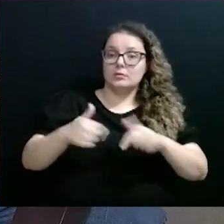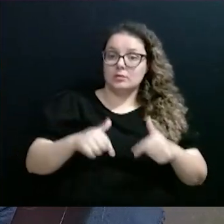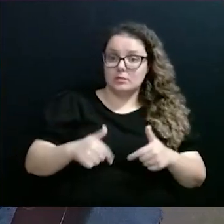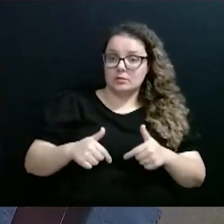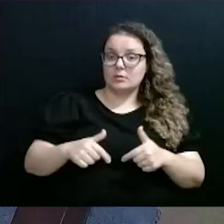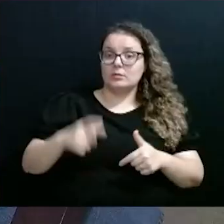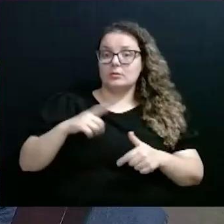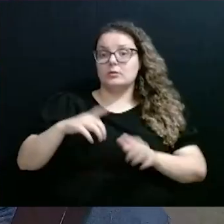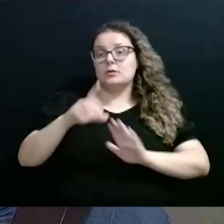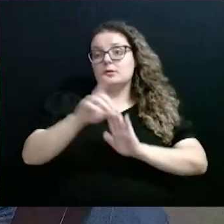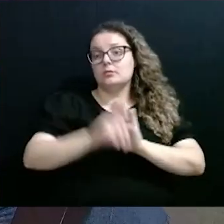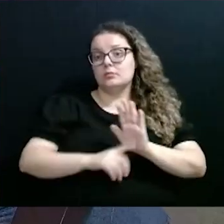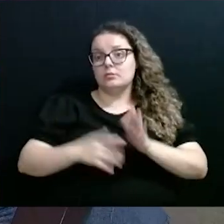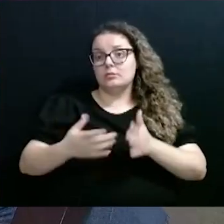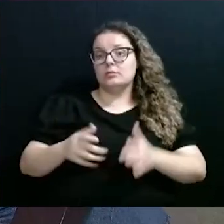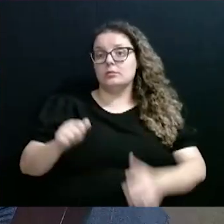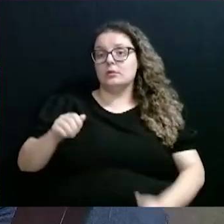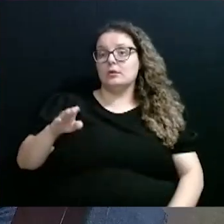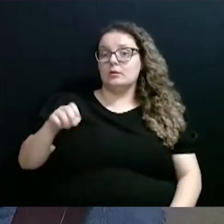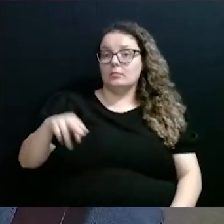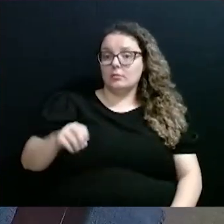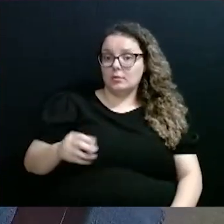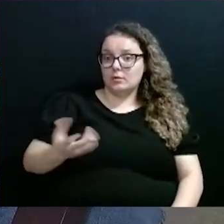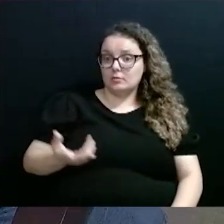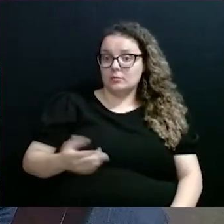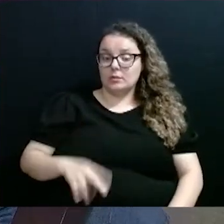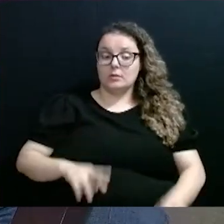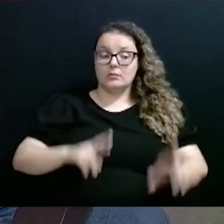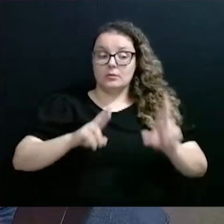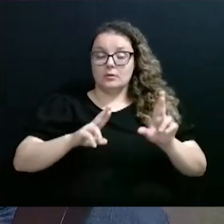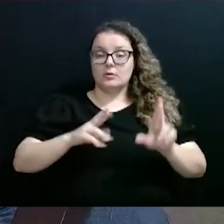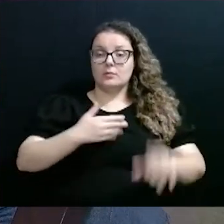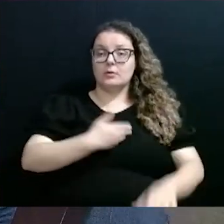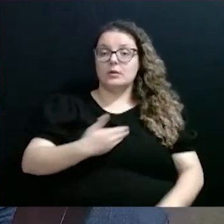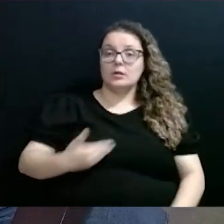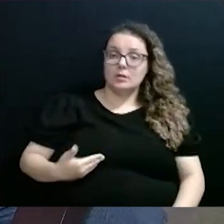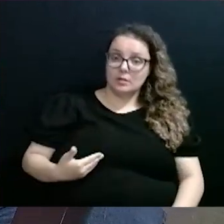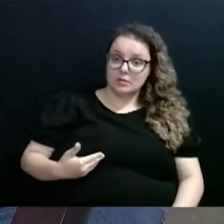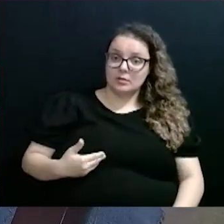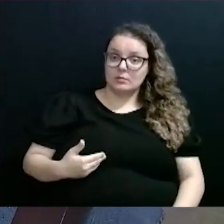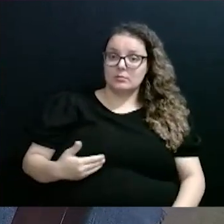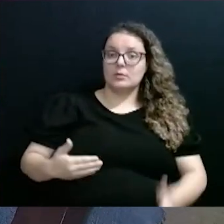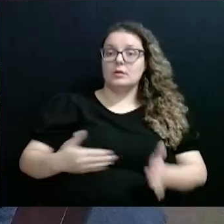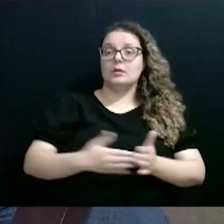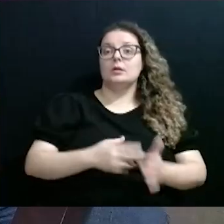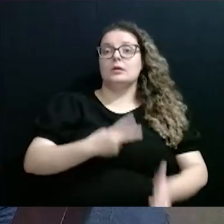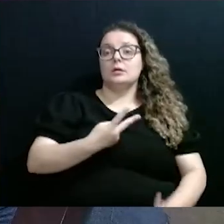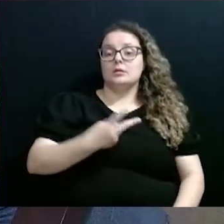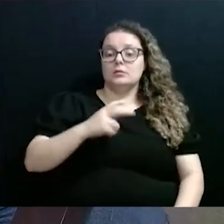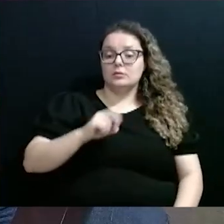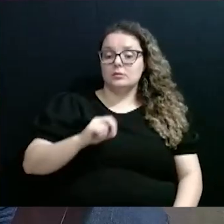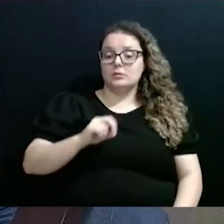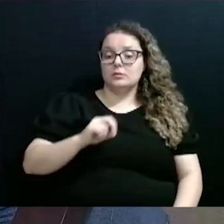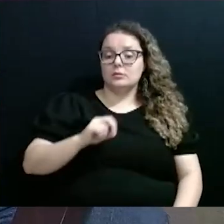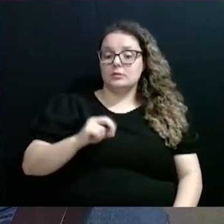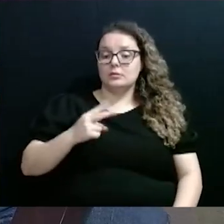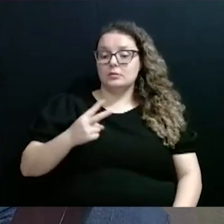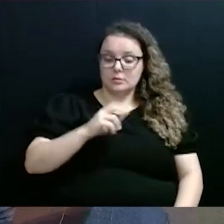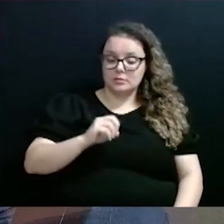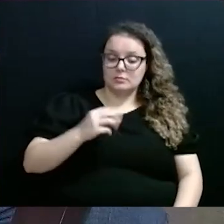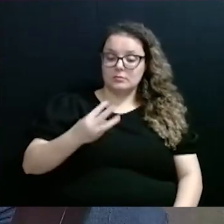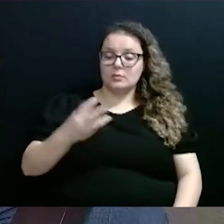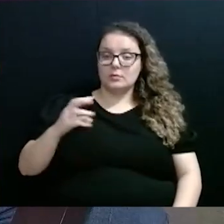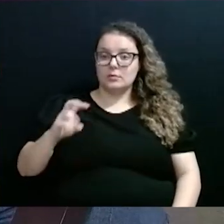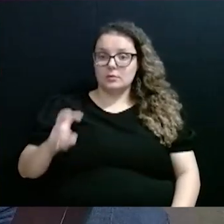ter direito a esse abono. E a expectativa do governo é que para até 2035 esse valor,